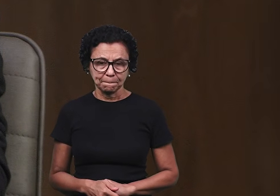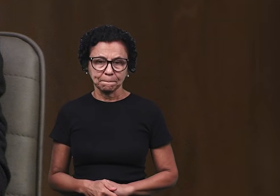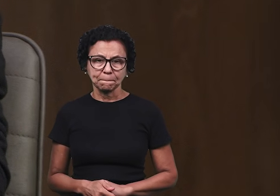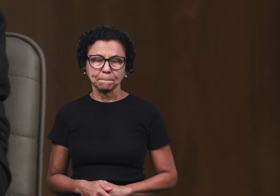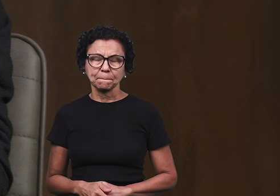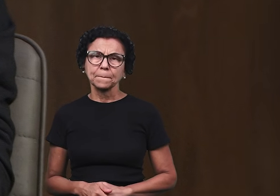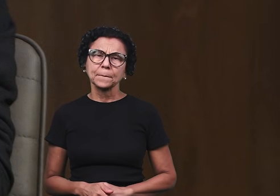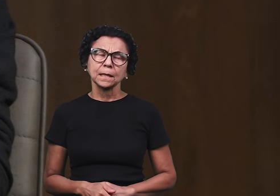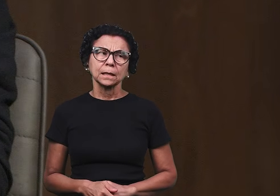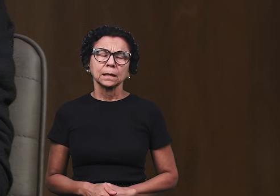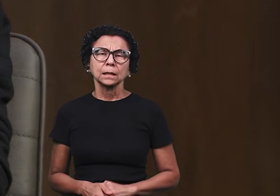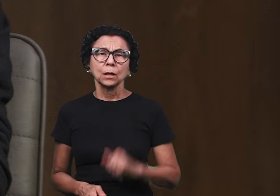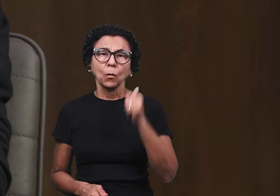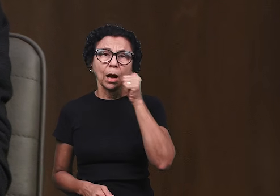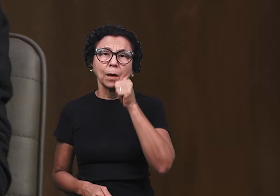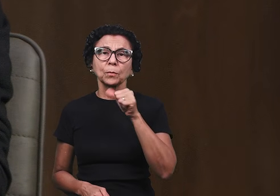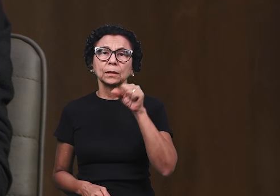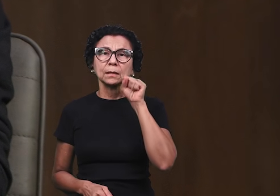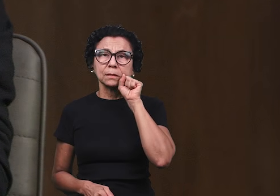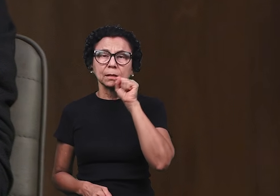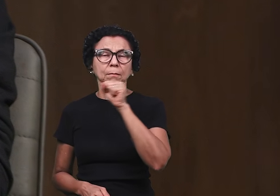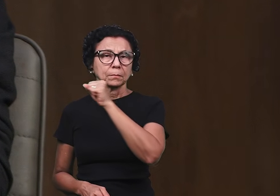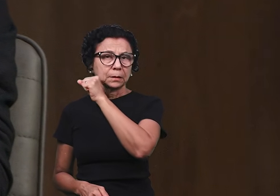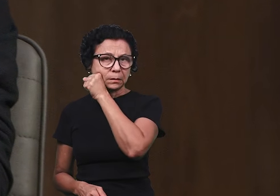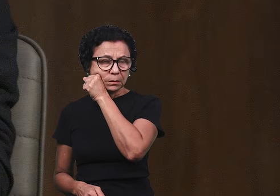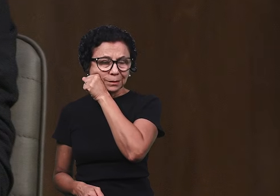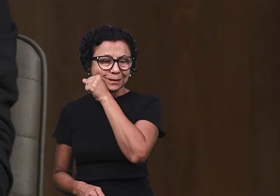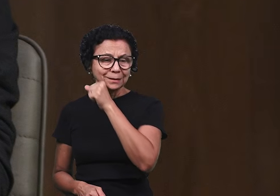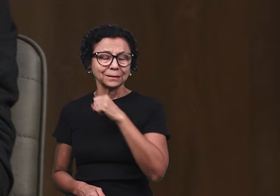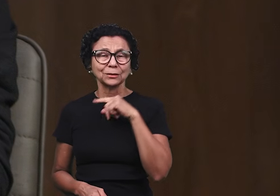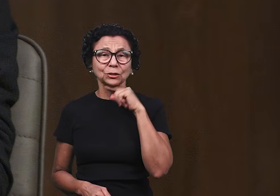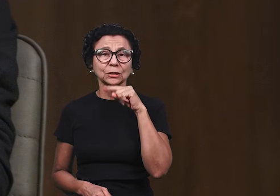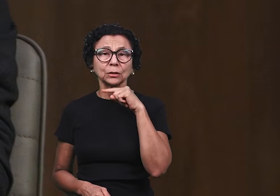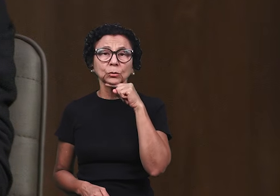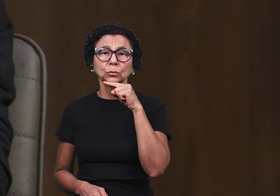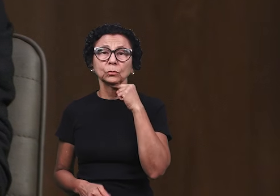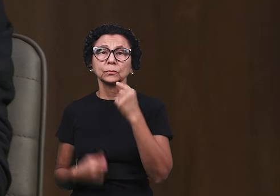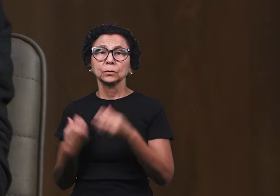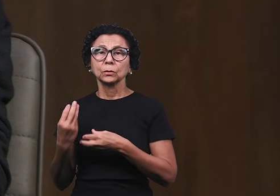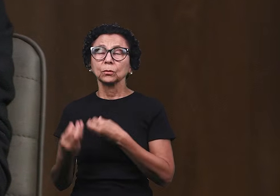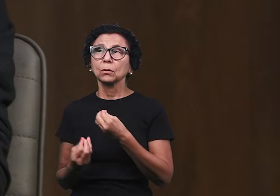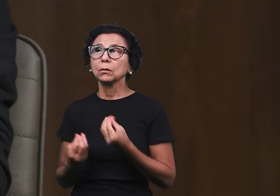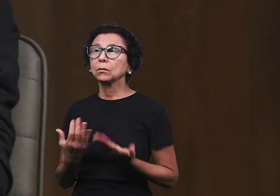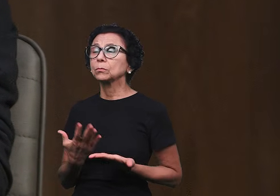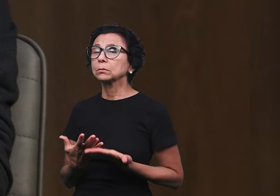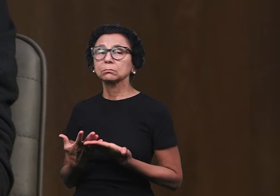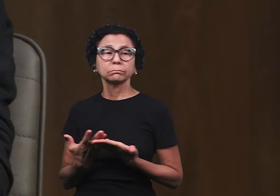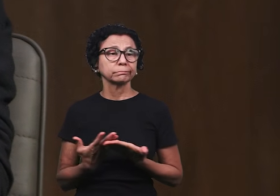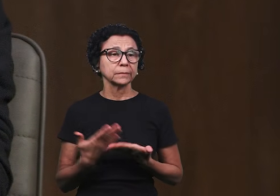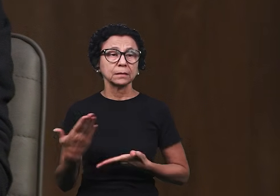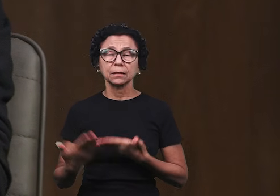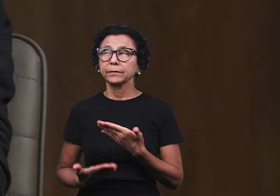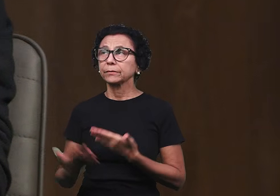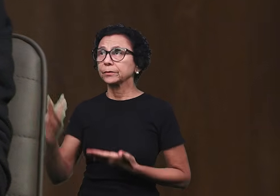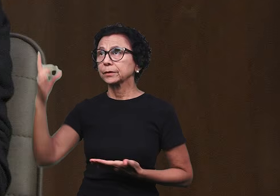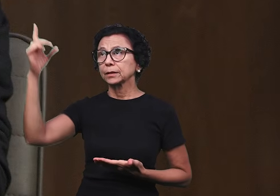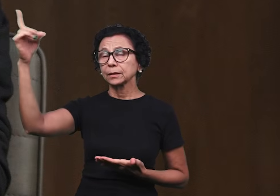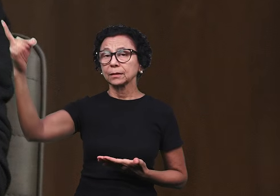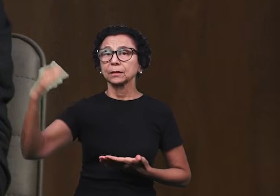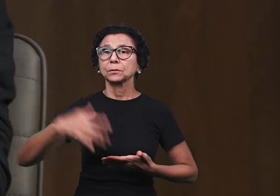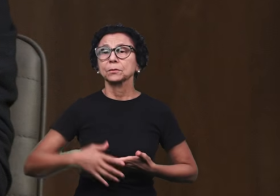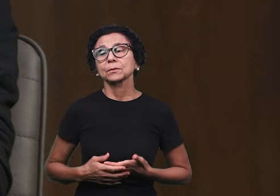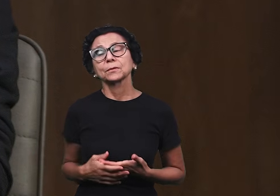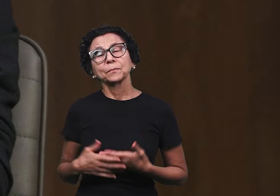samaritana, ela tinha essa dúvida de como agradar a Deus. Já que ela estava diante de um